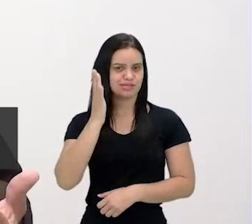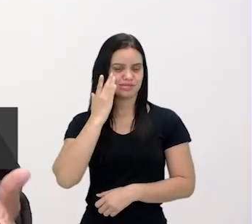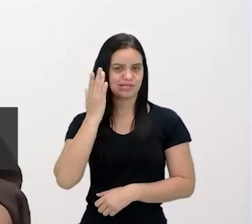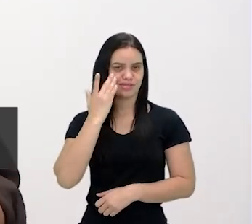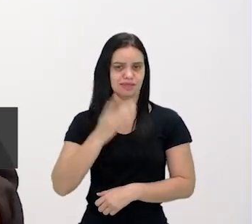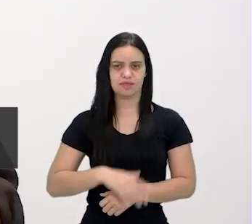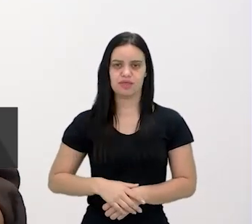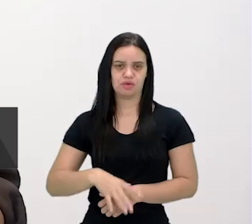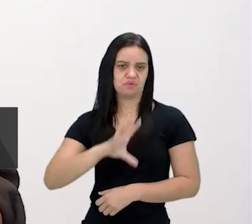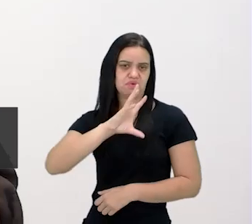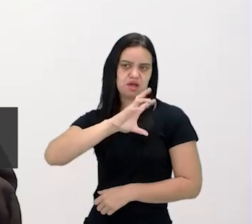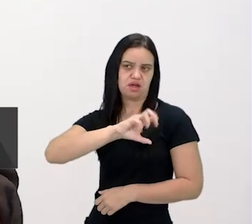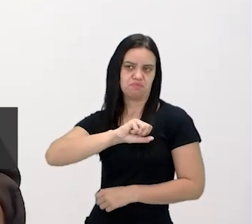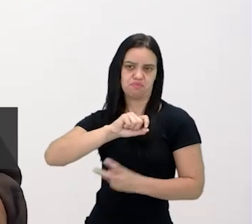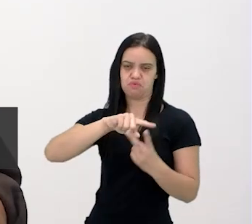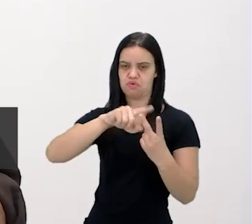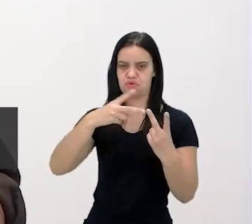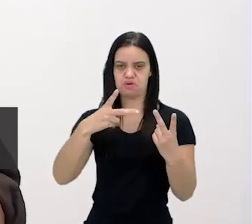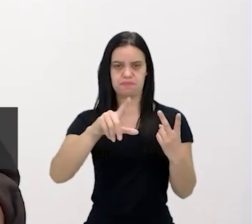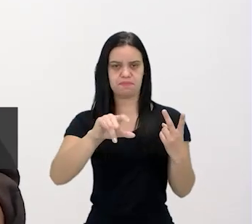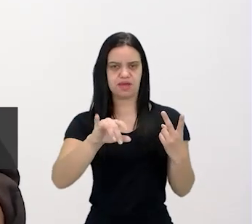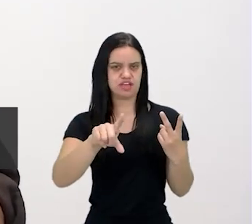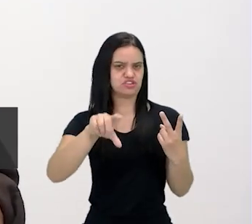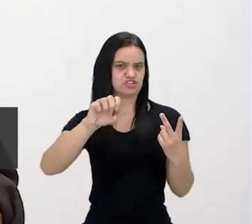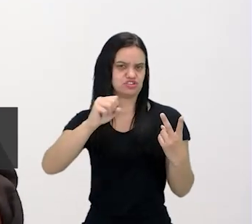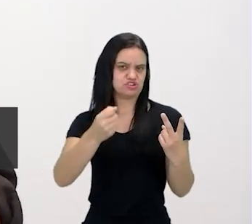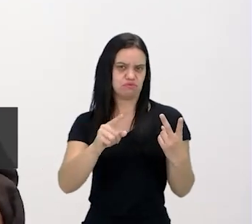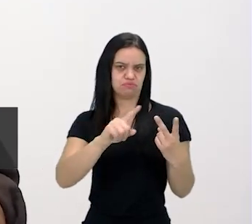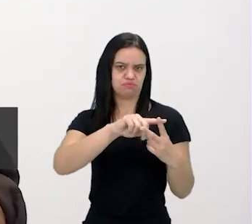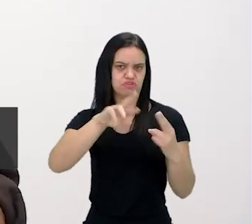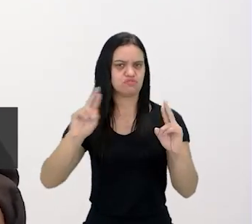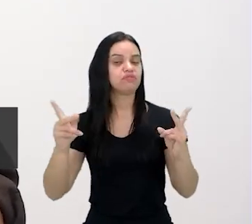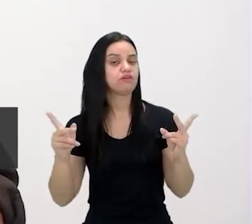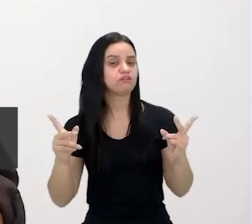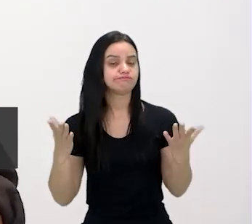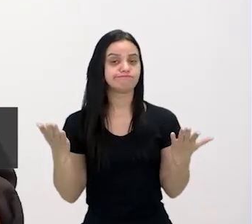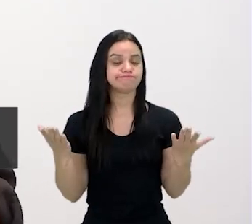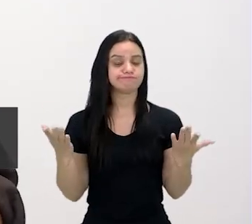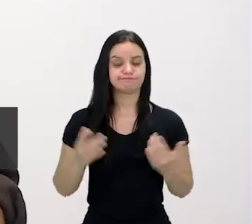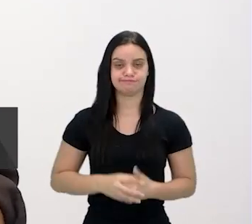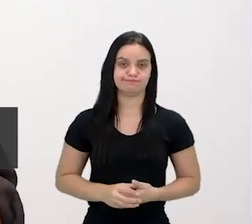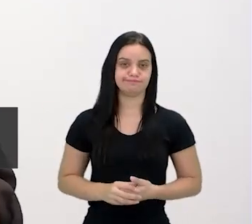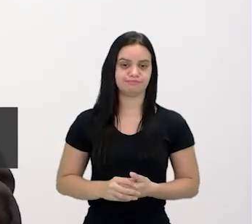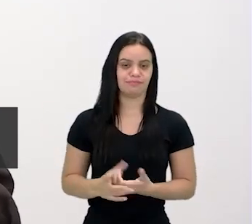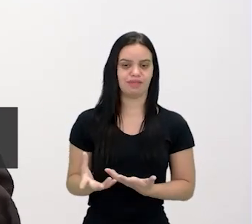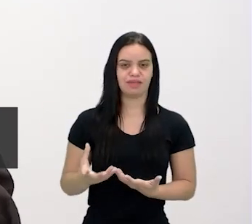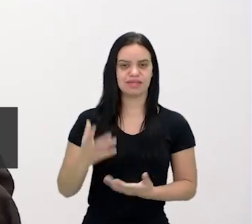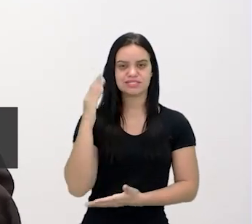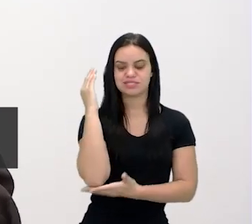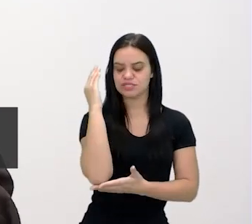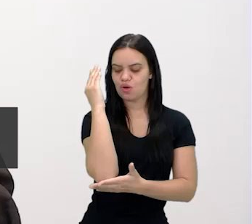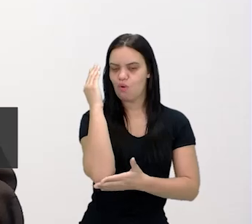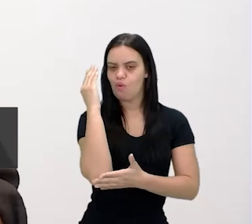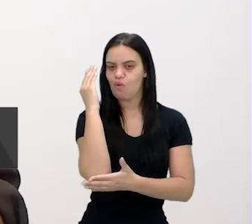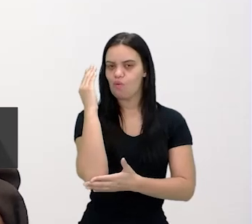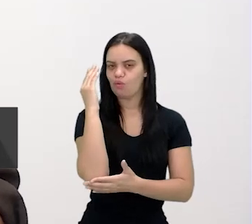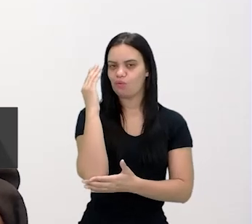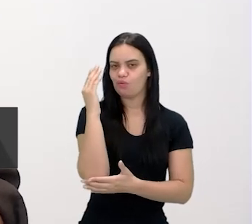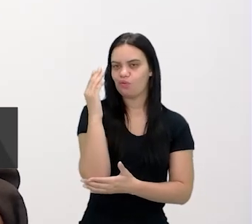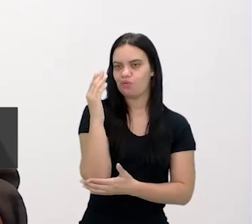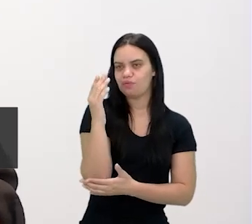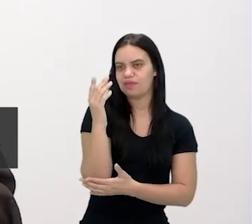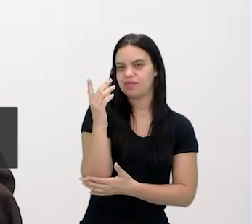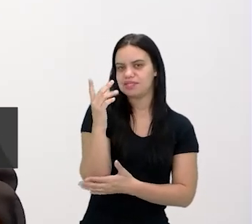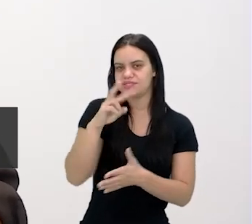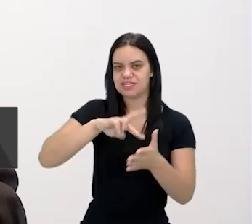amor é uma coisa, a paixão é outra, isso é senso comum, tá? Como também o senso comum, um pouco de ciúmes faz parte do amor, senso